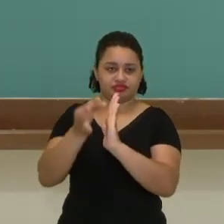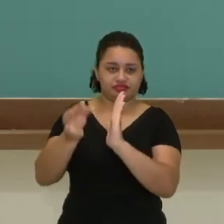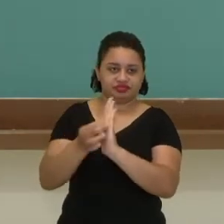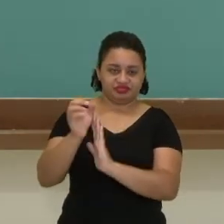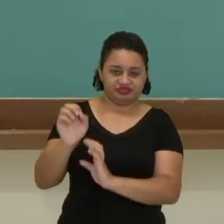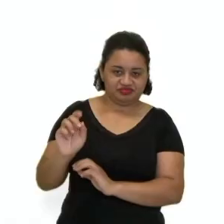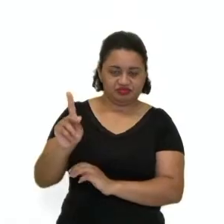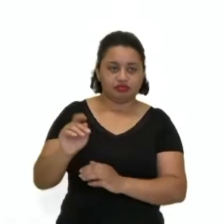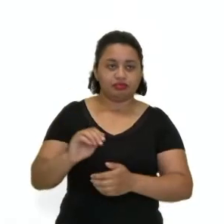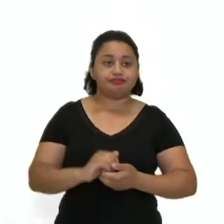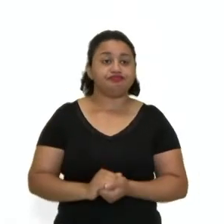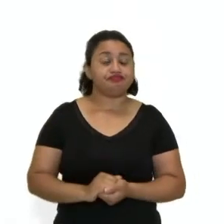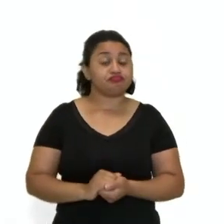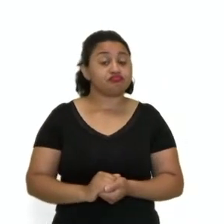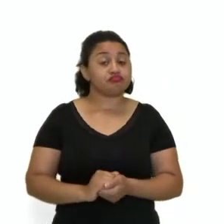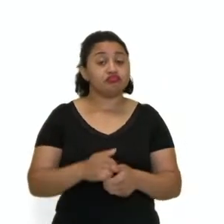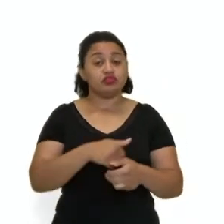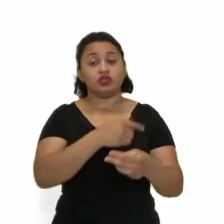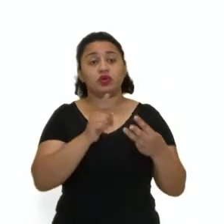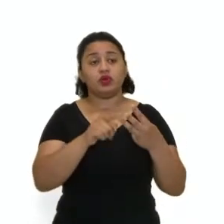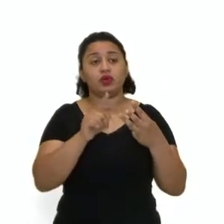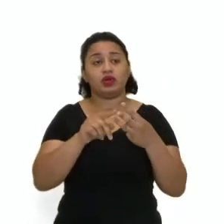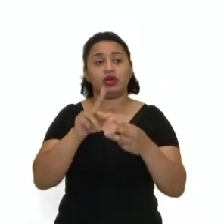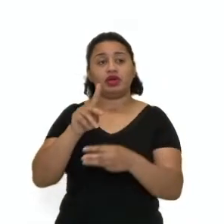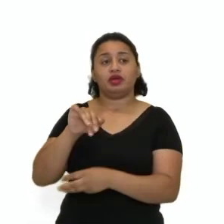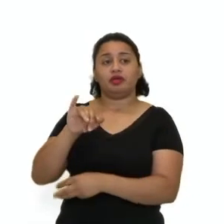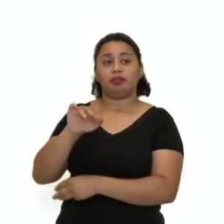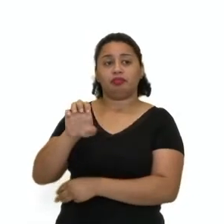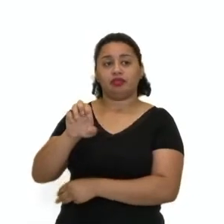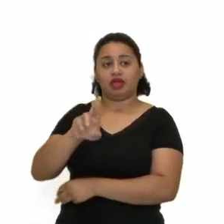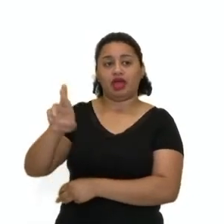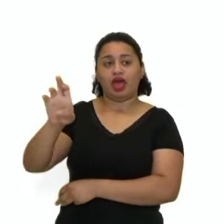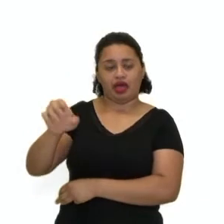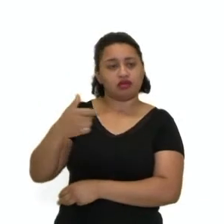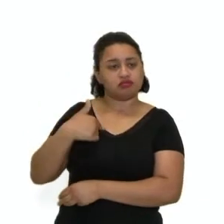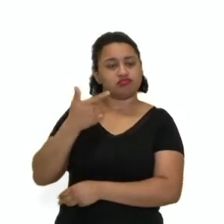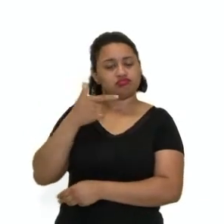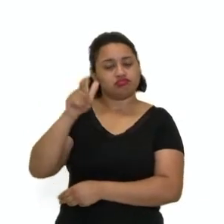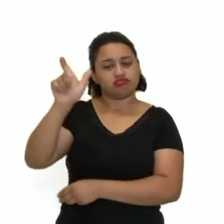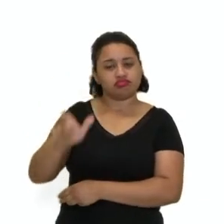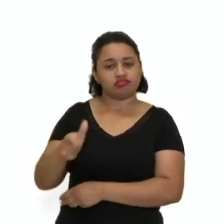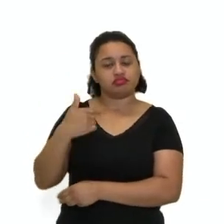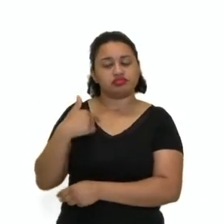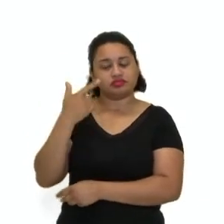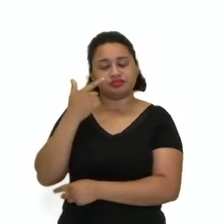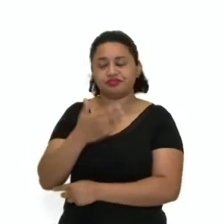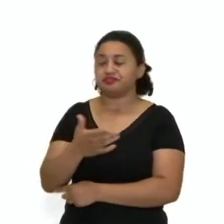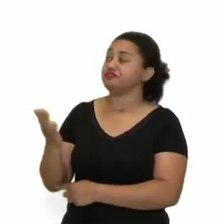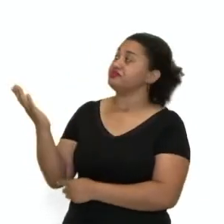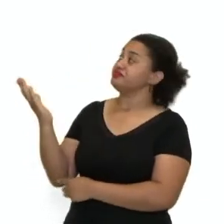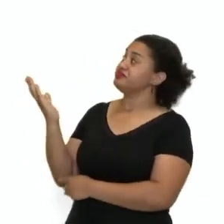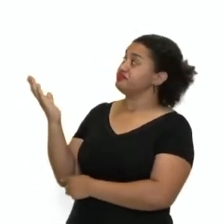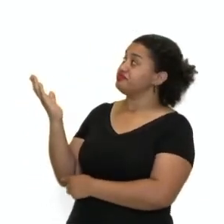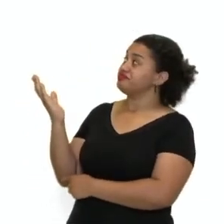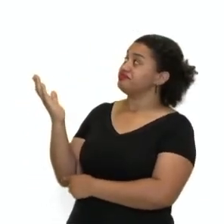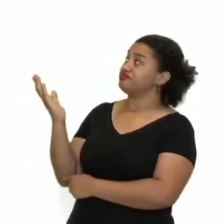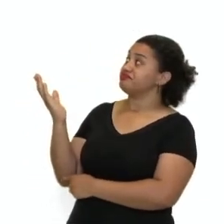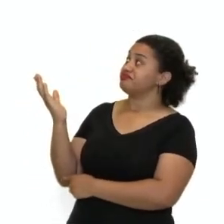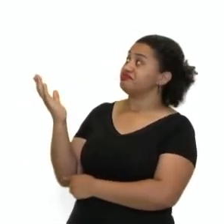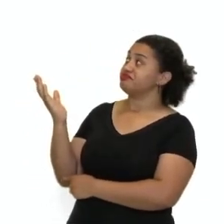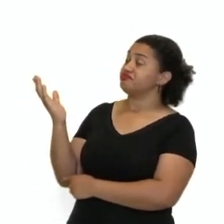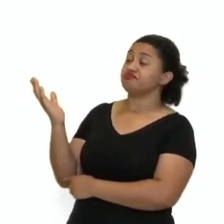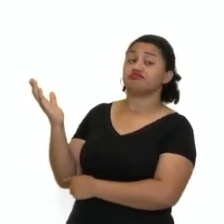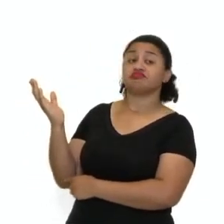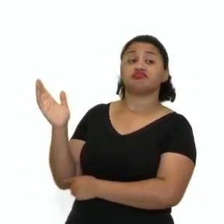lá. Então aqui a gente tem Pierre Auguste Renoir, que eu falei para vocês, amigo muito íntimo de Claude Monet. Tá?